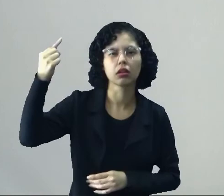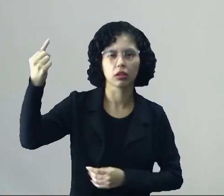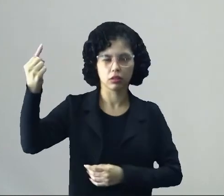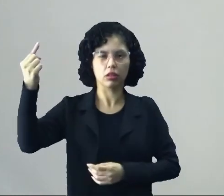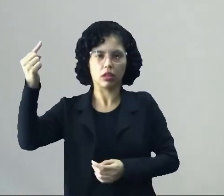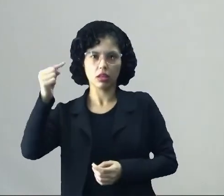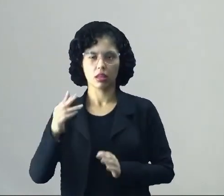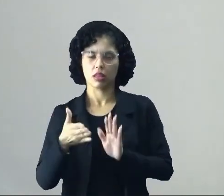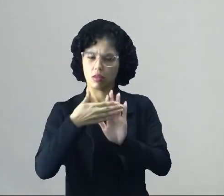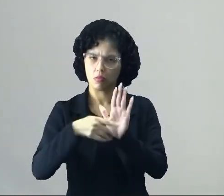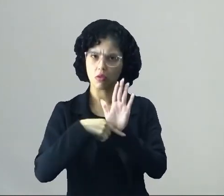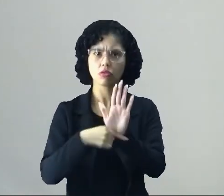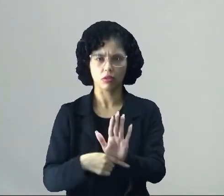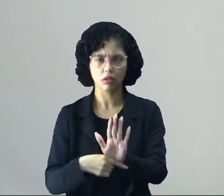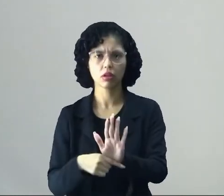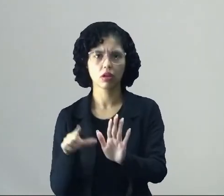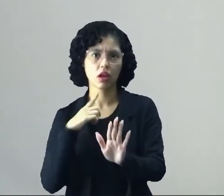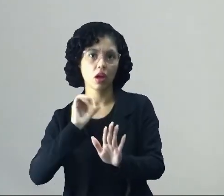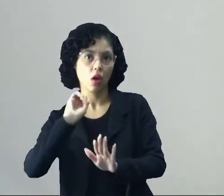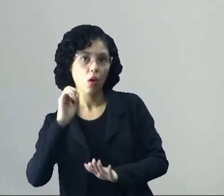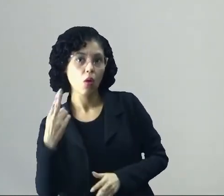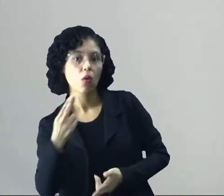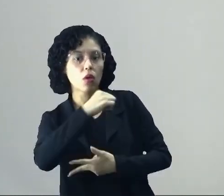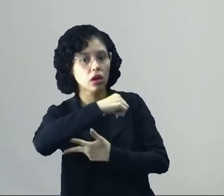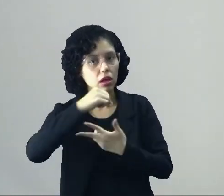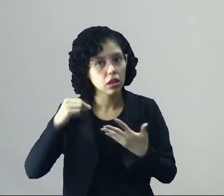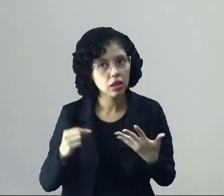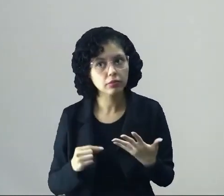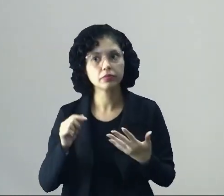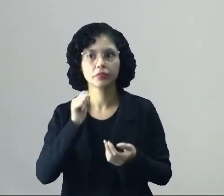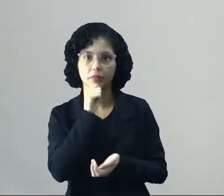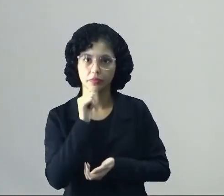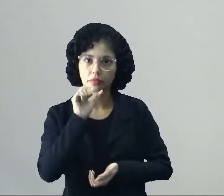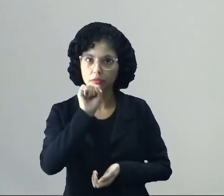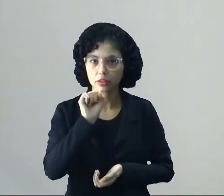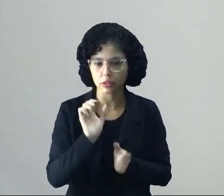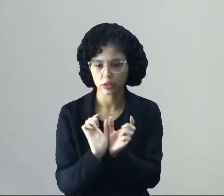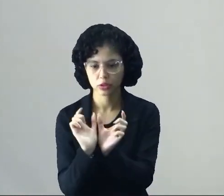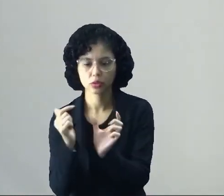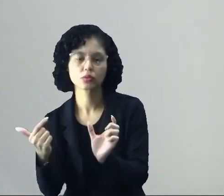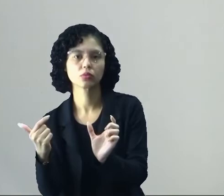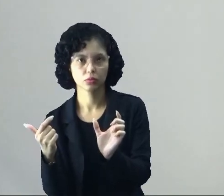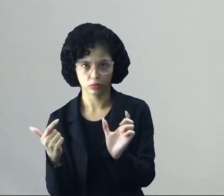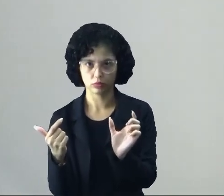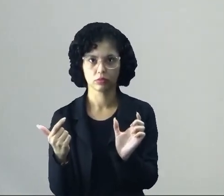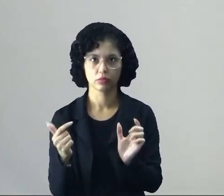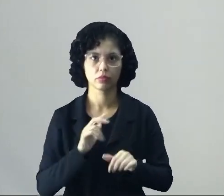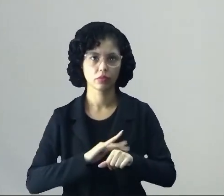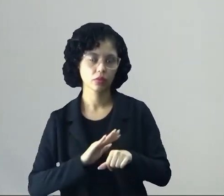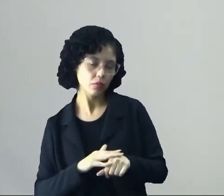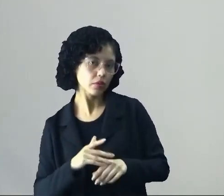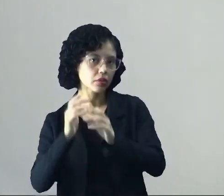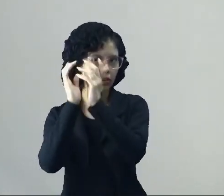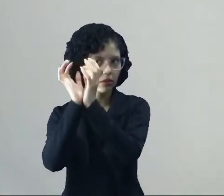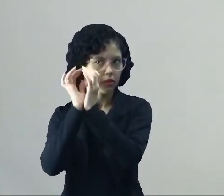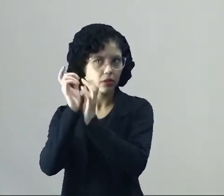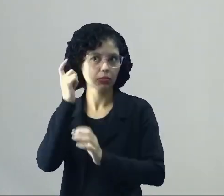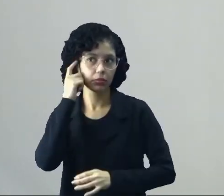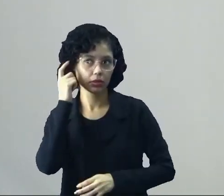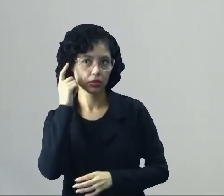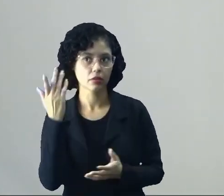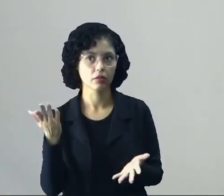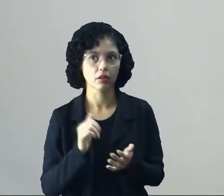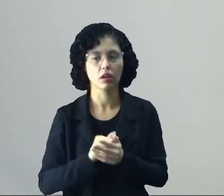aí você está fazendo referência, ou elementos, né, de sinônimos, né, hipônimos, como por exemplo, doenças mentais. É um